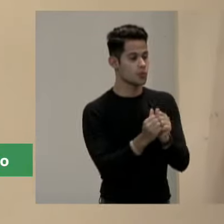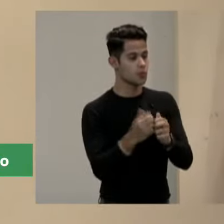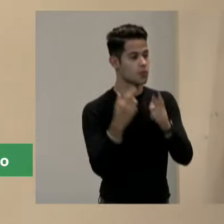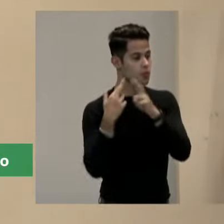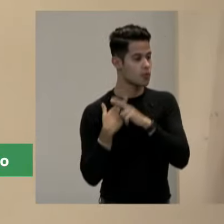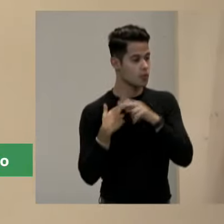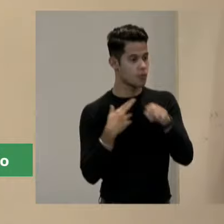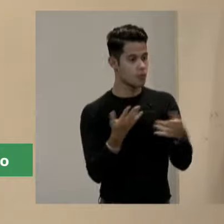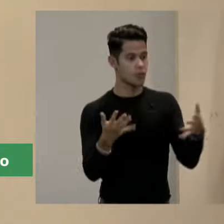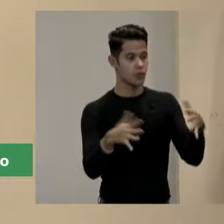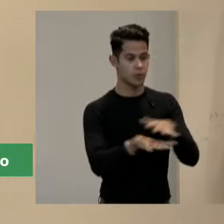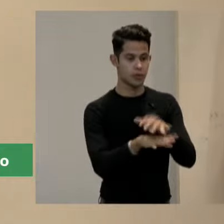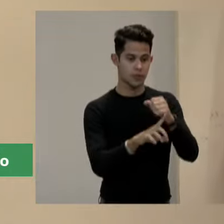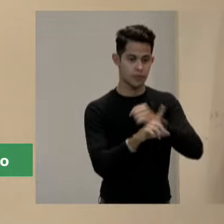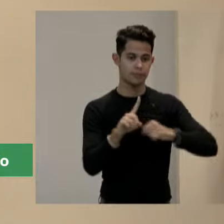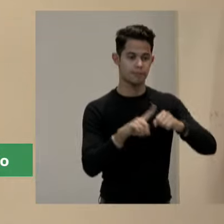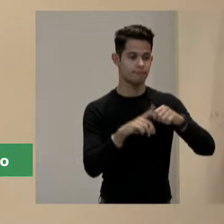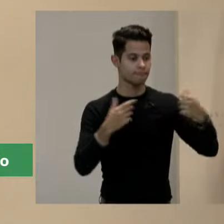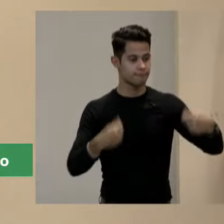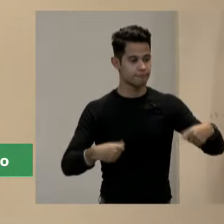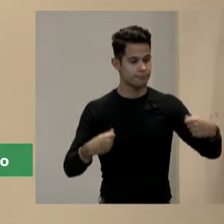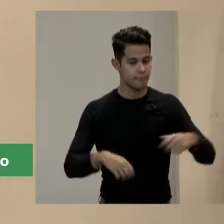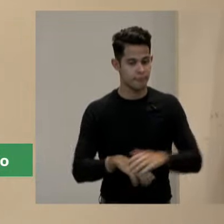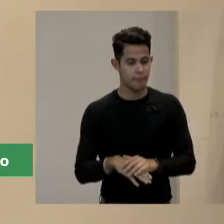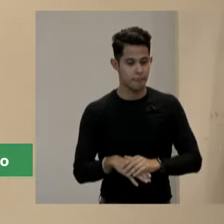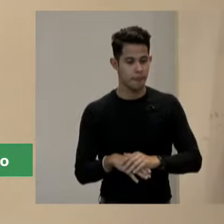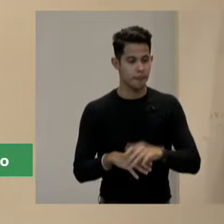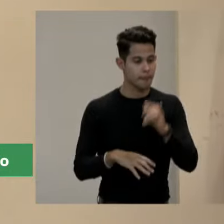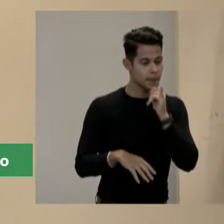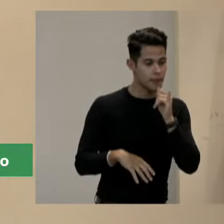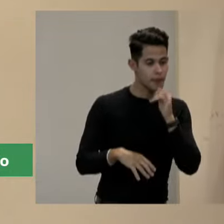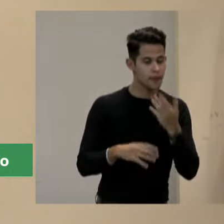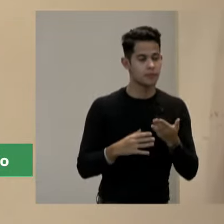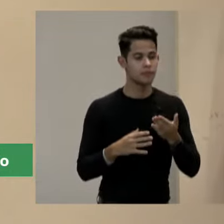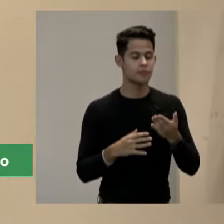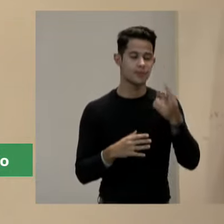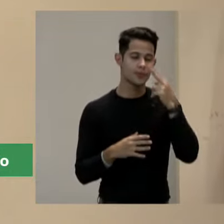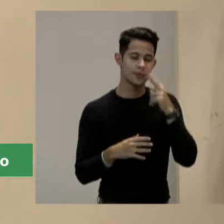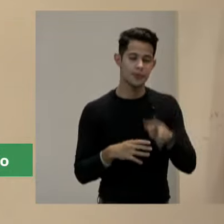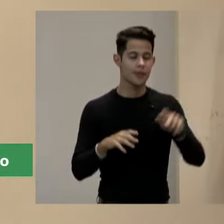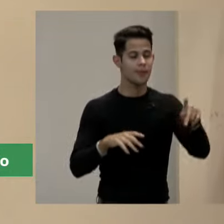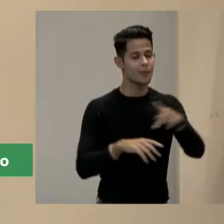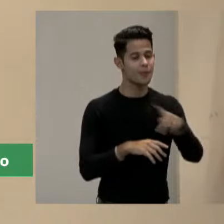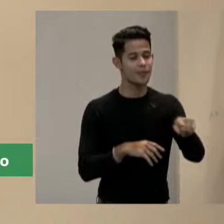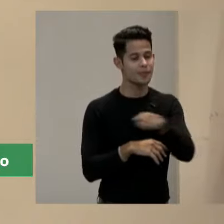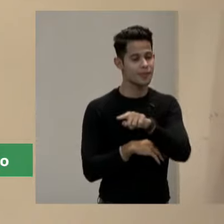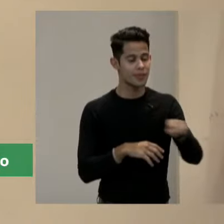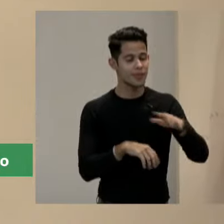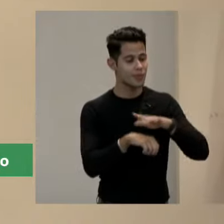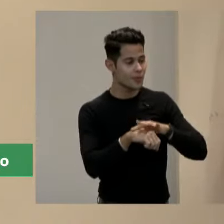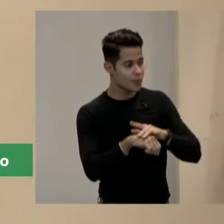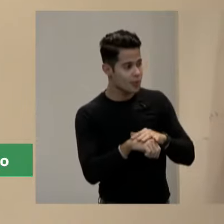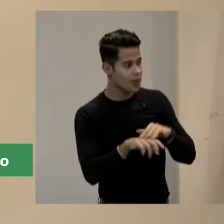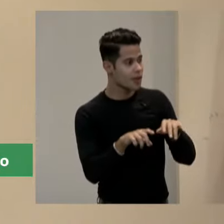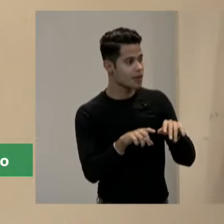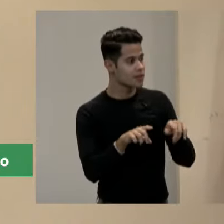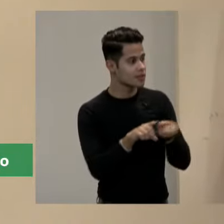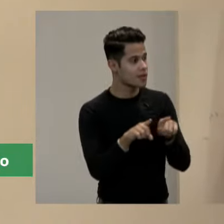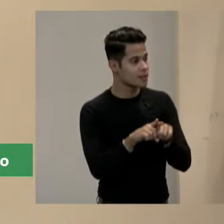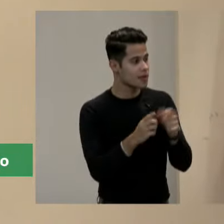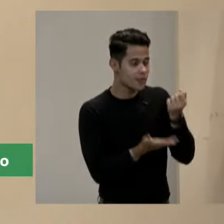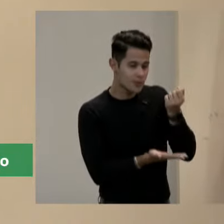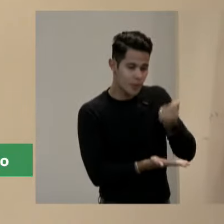para o cenário. O que nós assistimos é professores adoecendo, em virtude dessa sobrecarga,